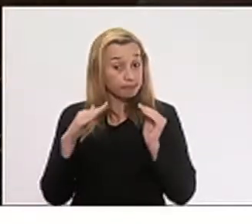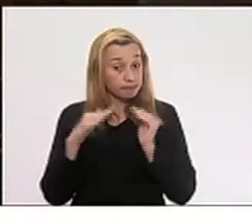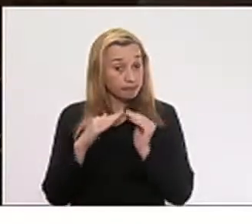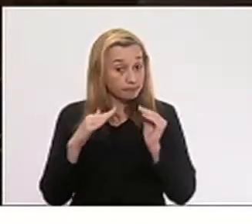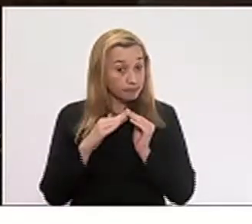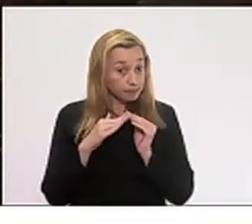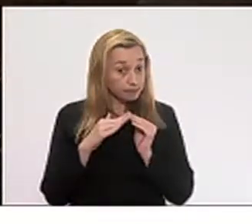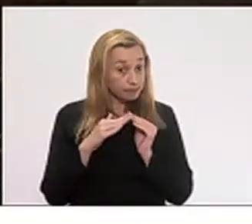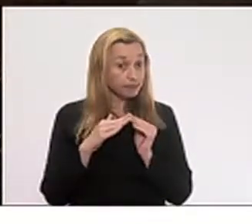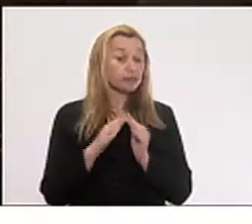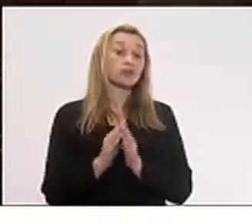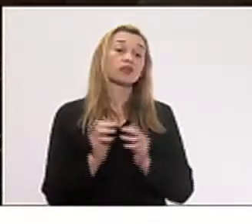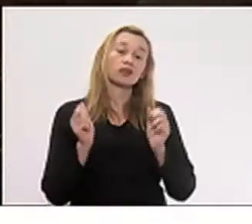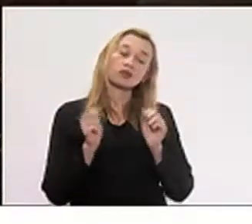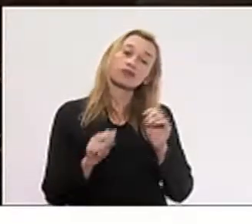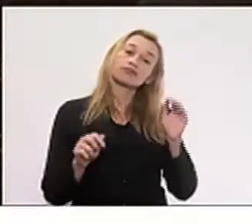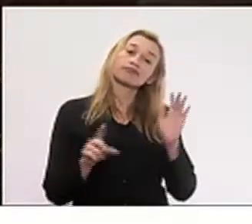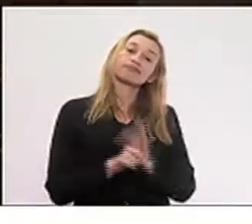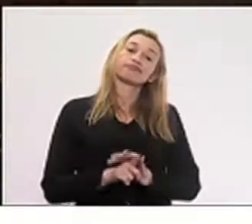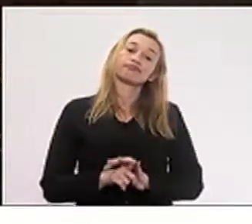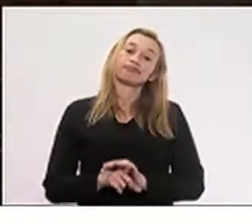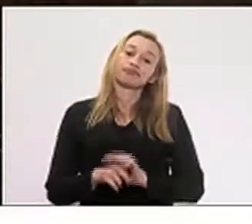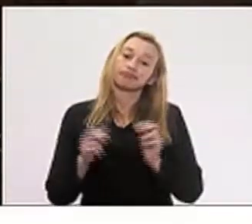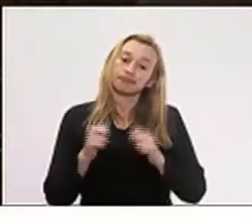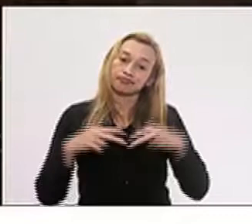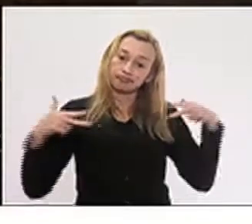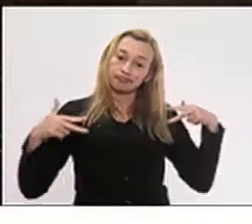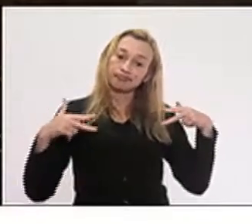que é a Assembleia Legislativa do Estado do Rio de Janeiro,